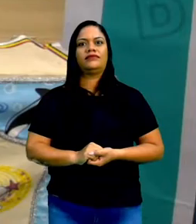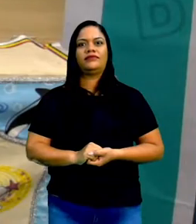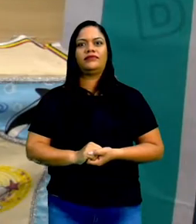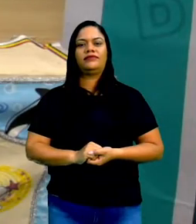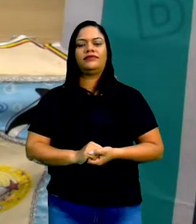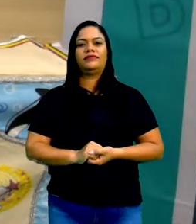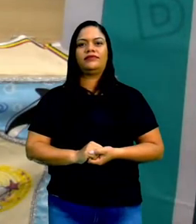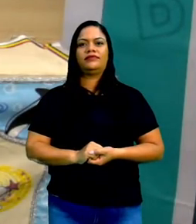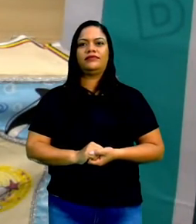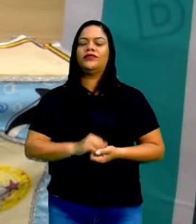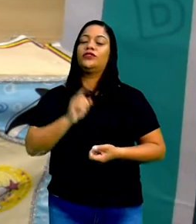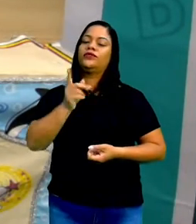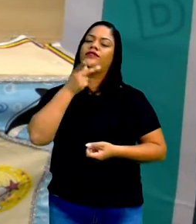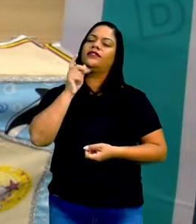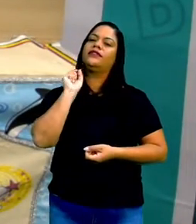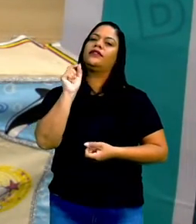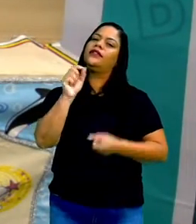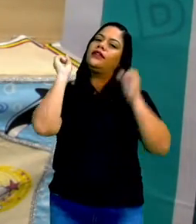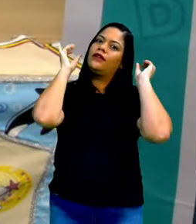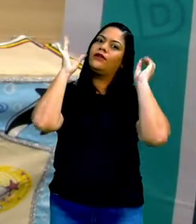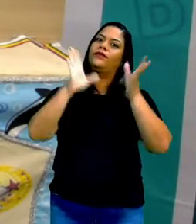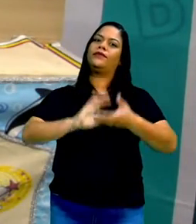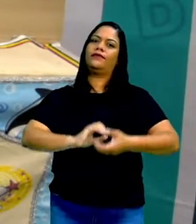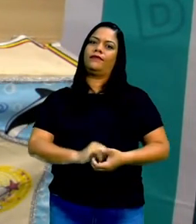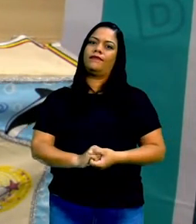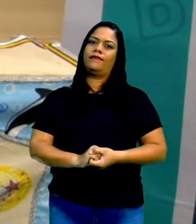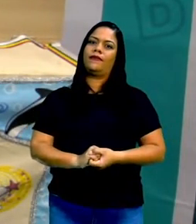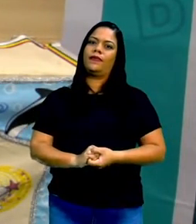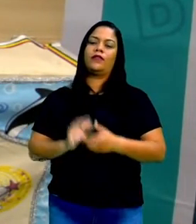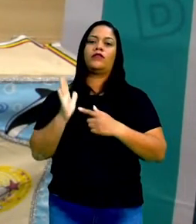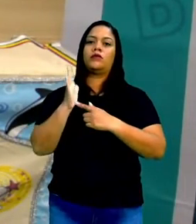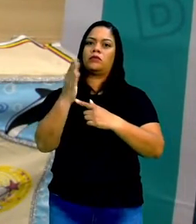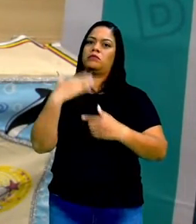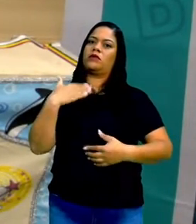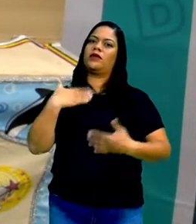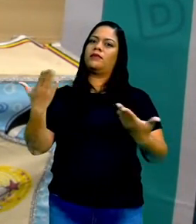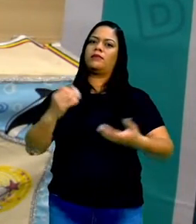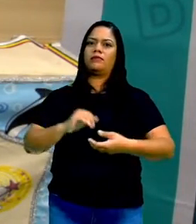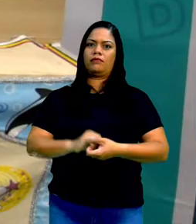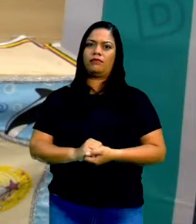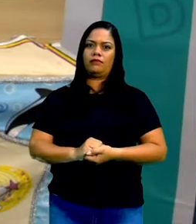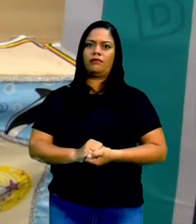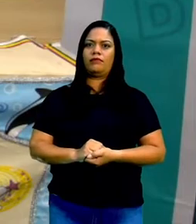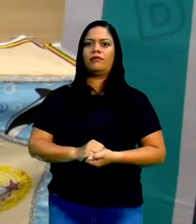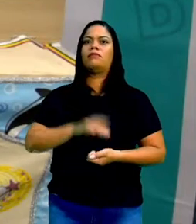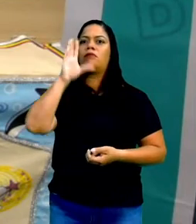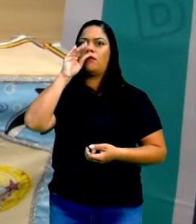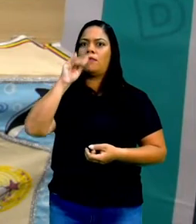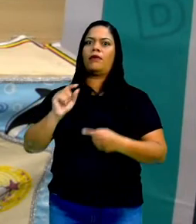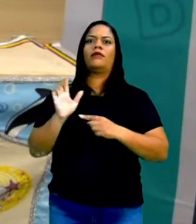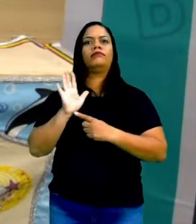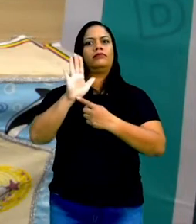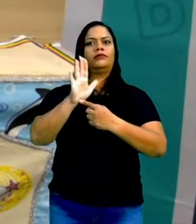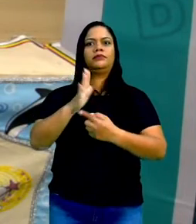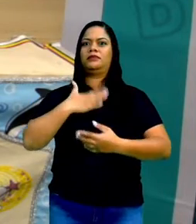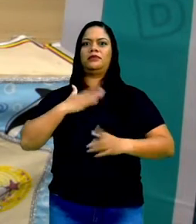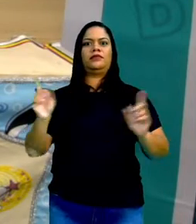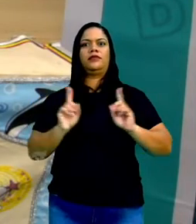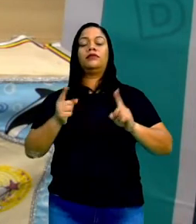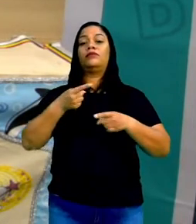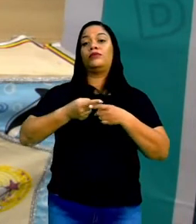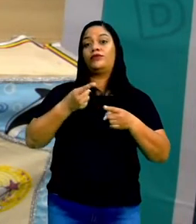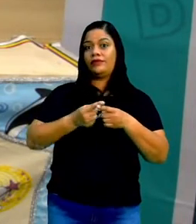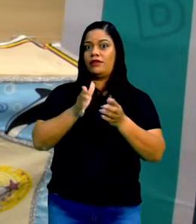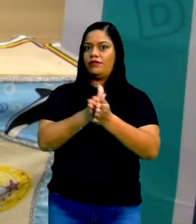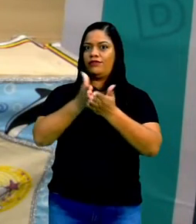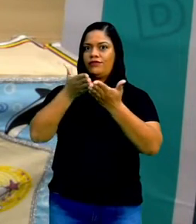Então, leiturinha, tu tá reclamando de quê, leiturinha? Porque não aparece uma fada para mim. Até pro pato aparece. É, leiturinha, porque assim,